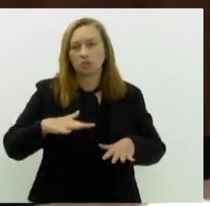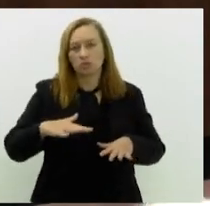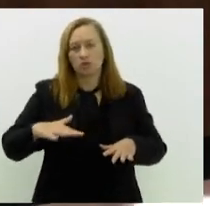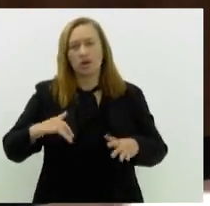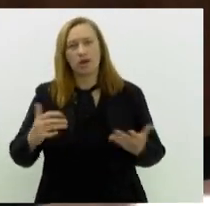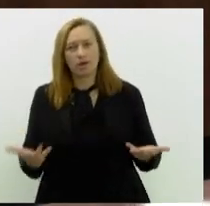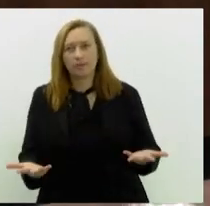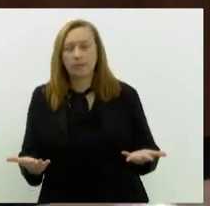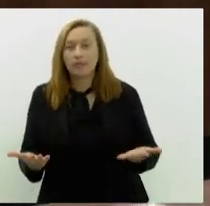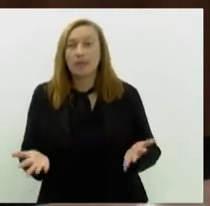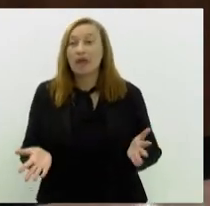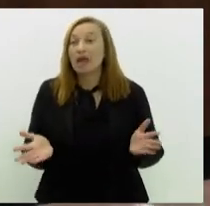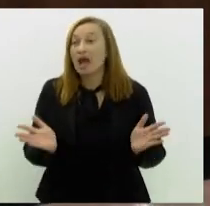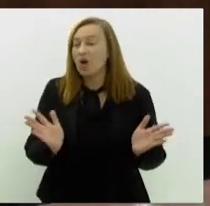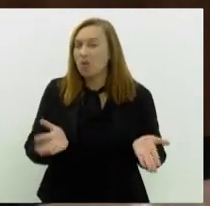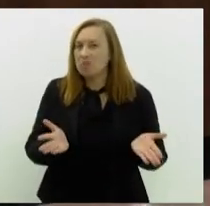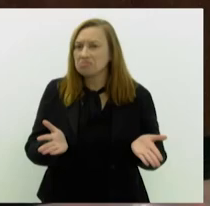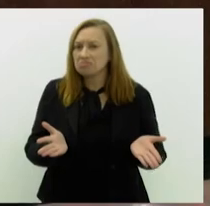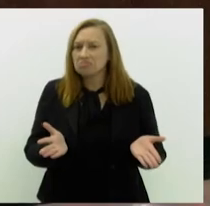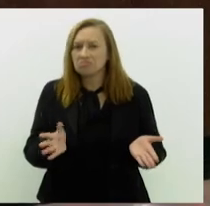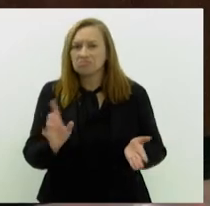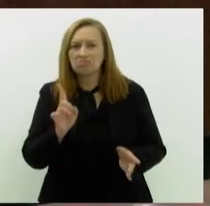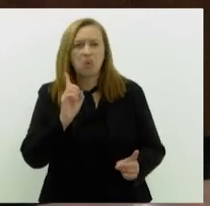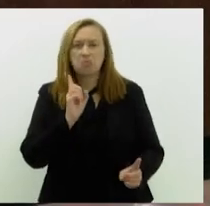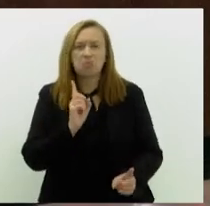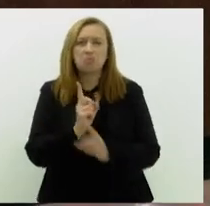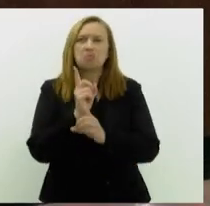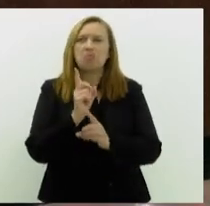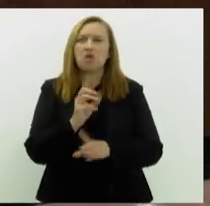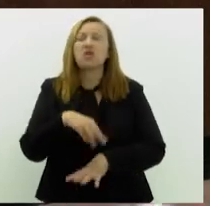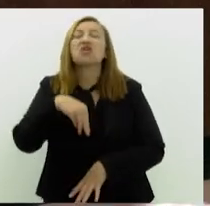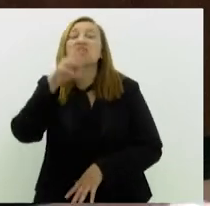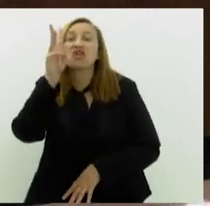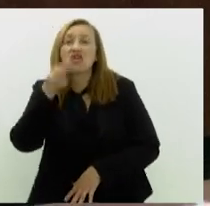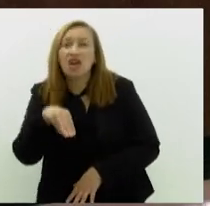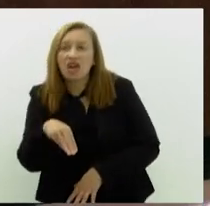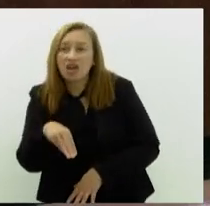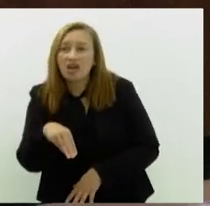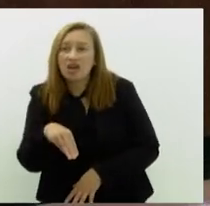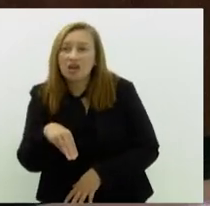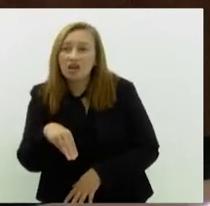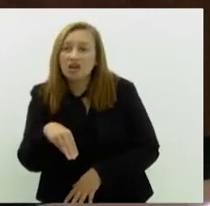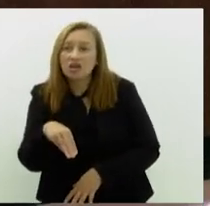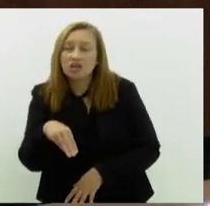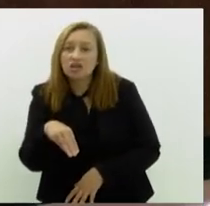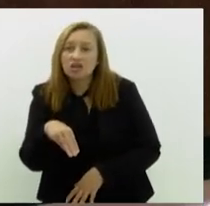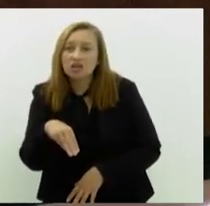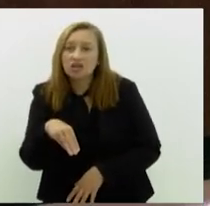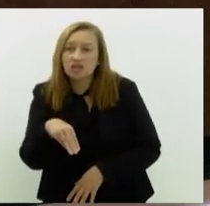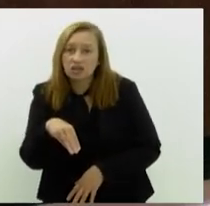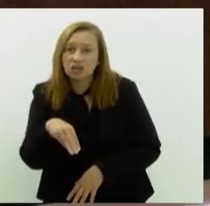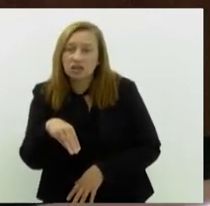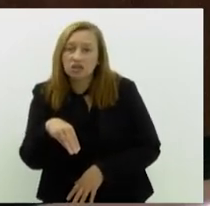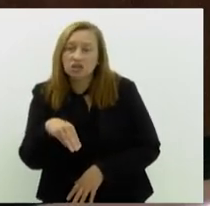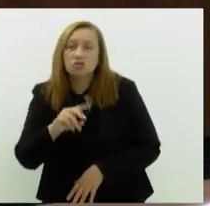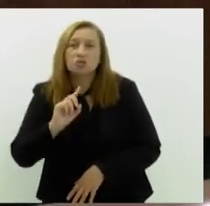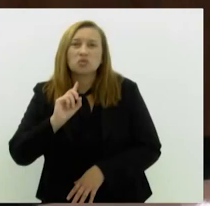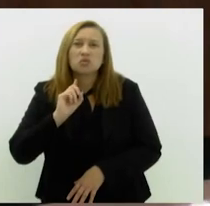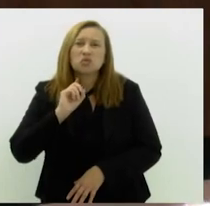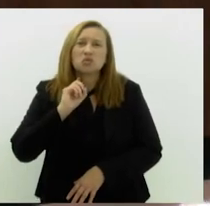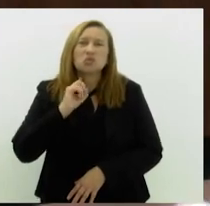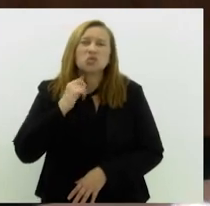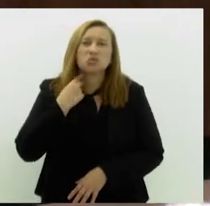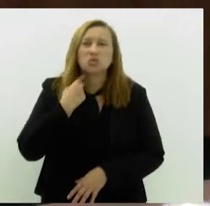momento não se descobriu quem foi o autor daquele derrame de tolueno.